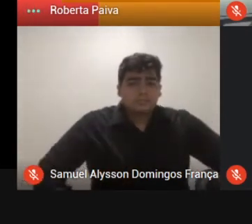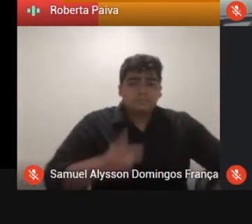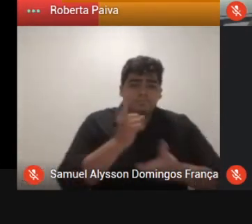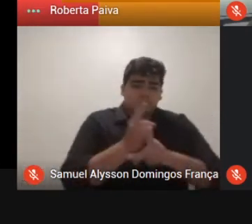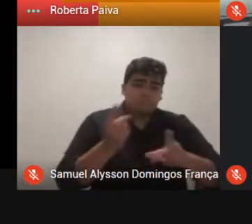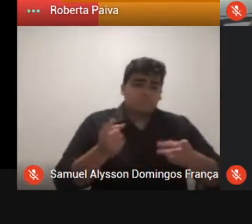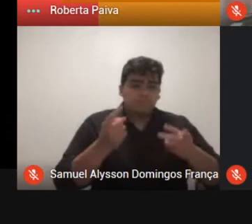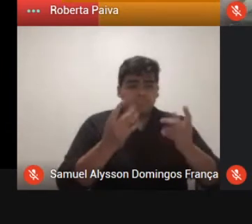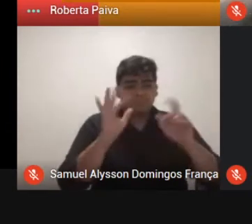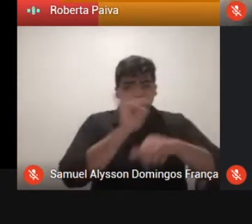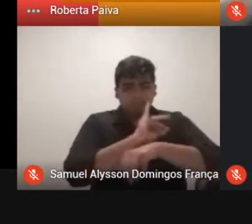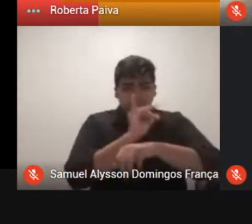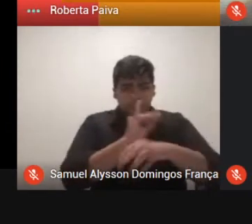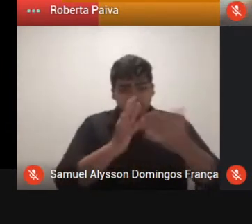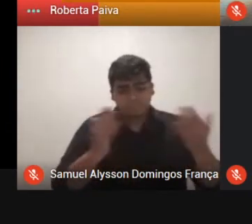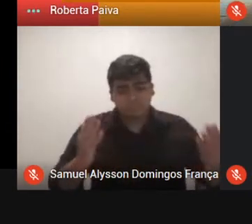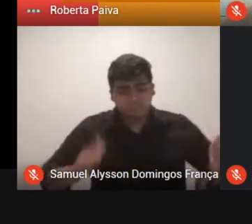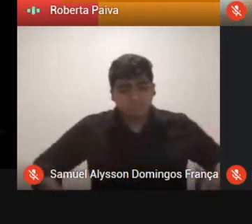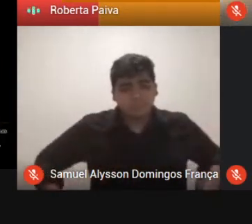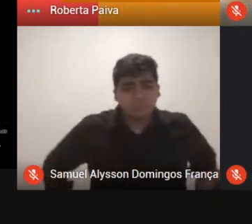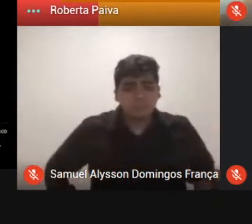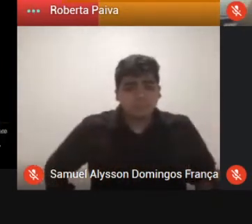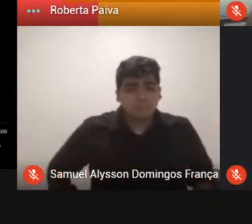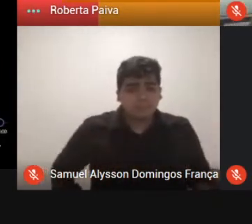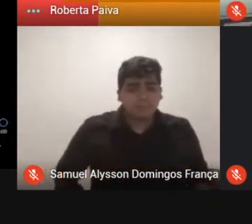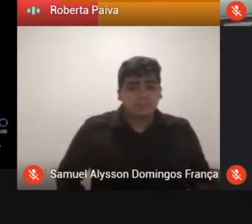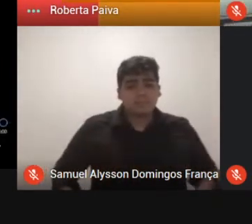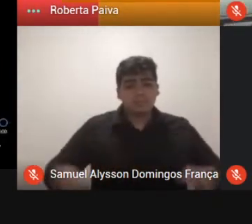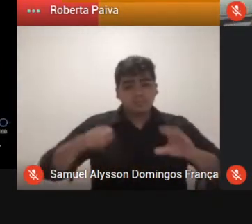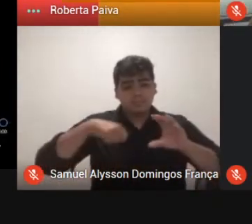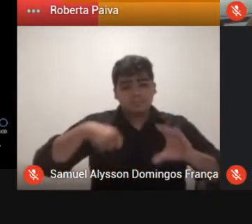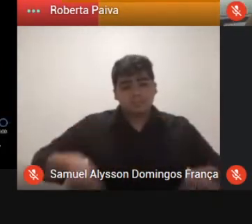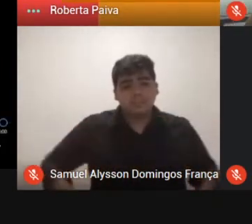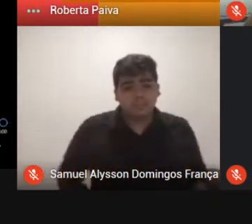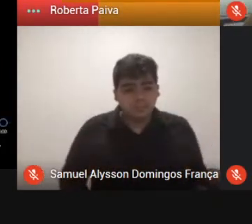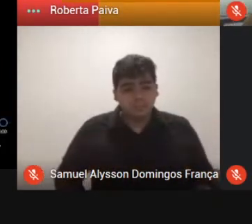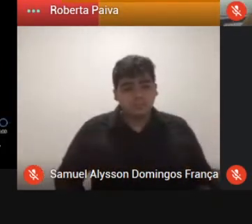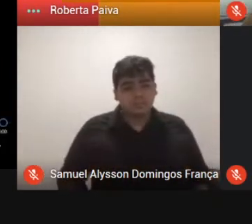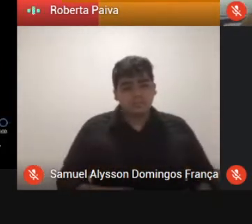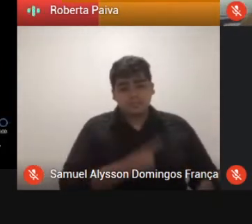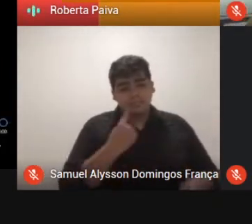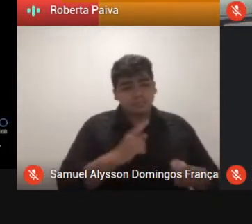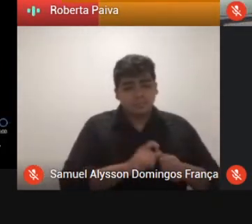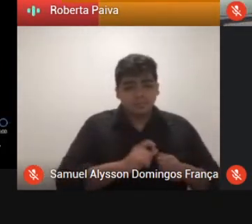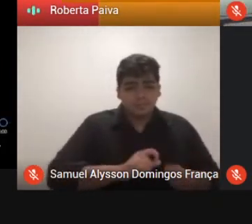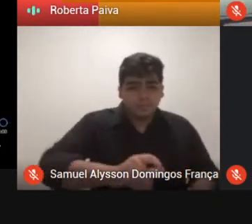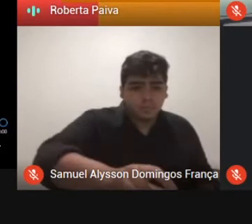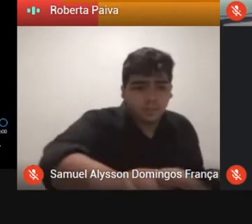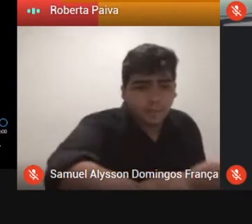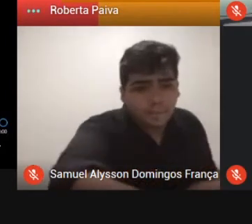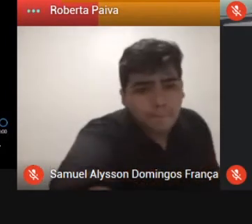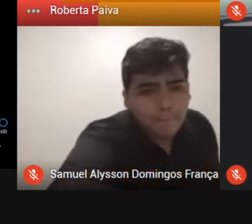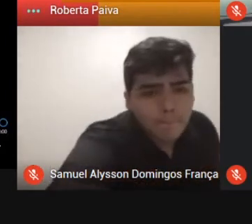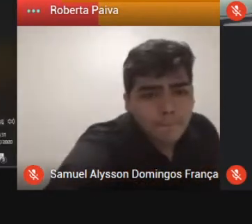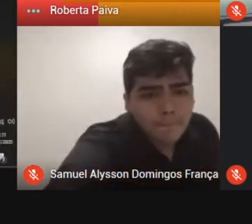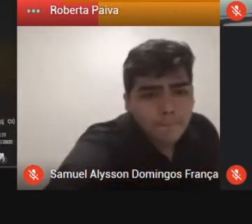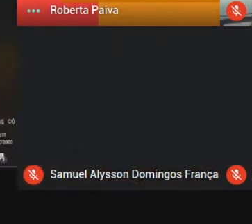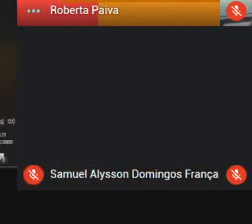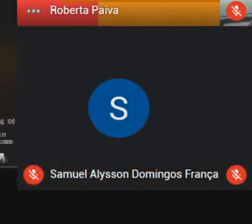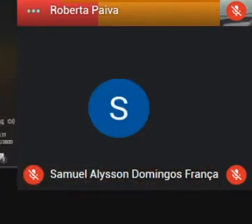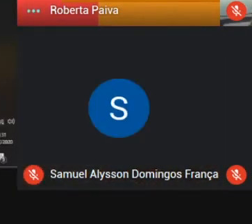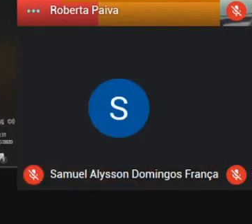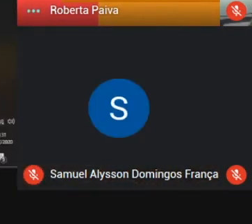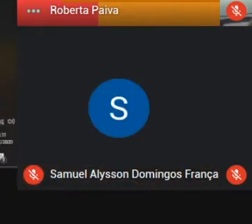Aqui foi o vídeo que foi feito, utilizando a ferramenta Auge.